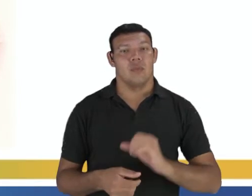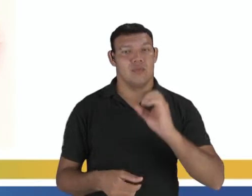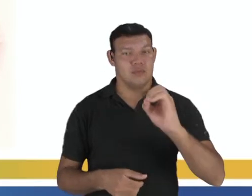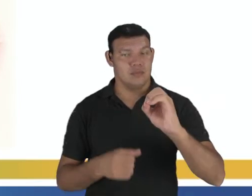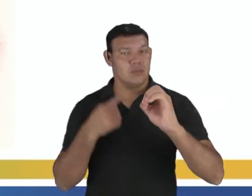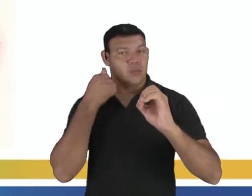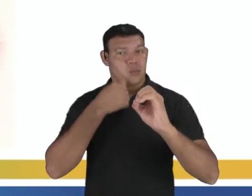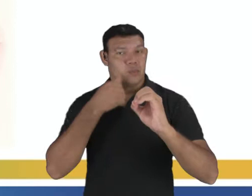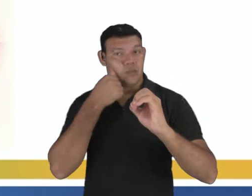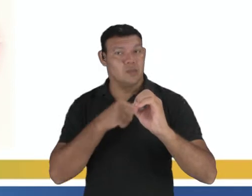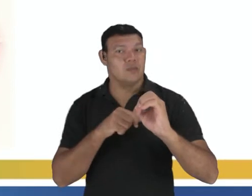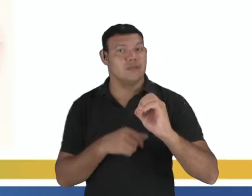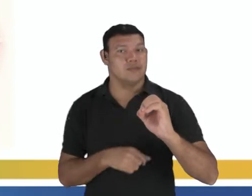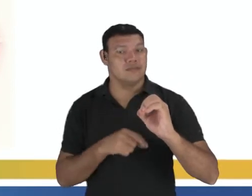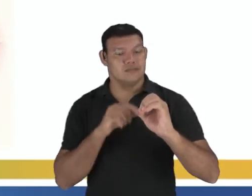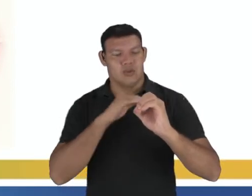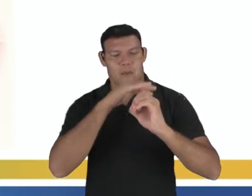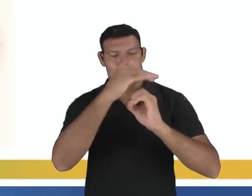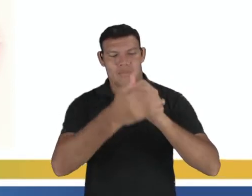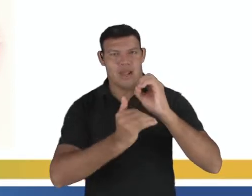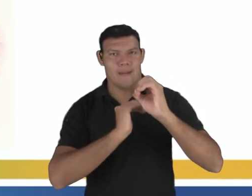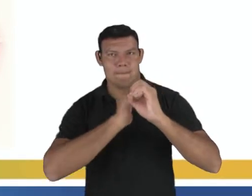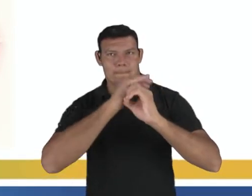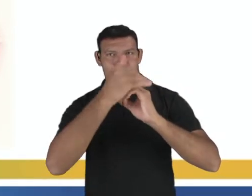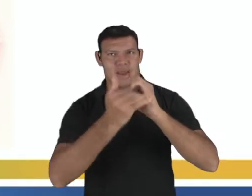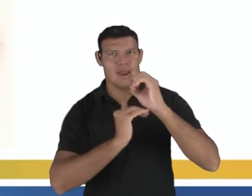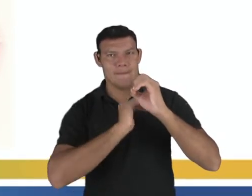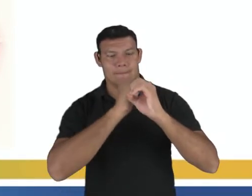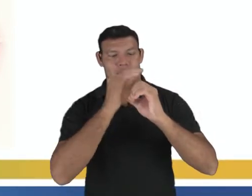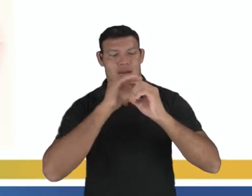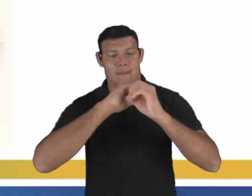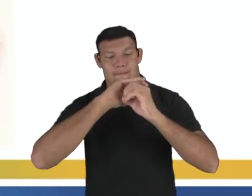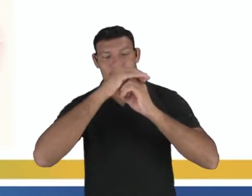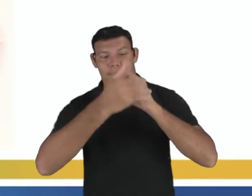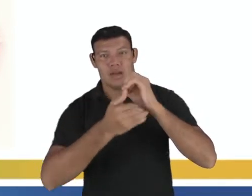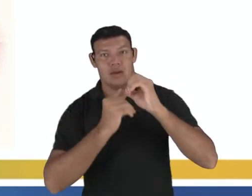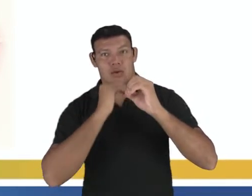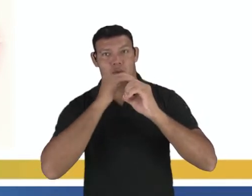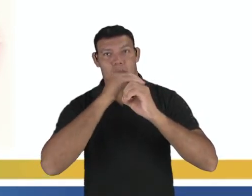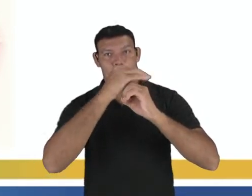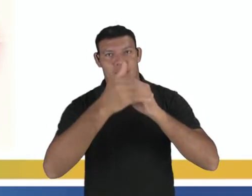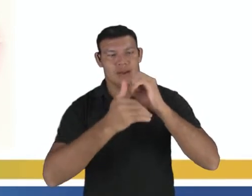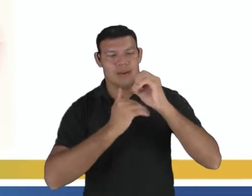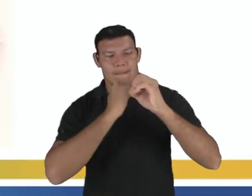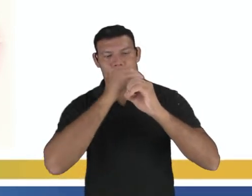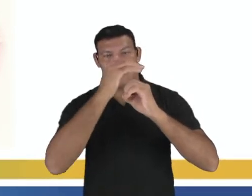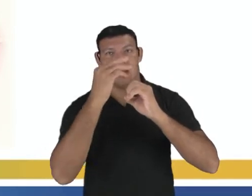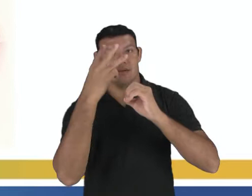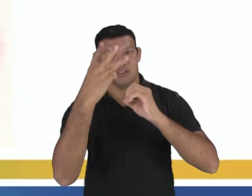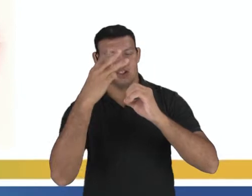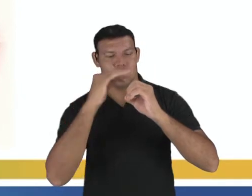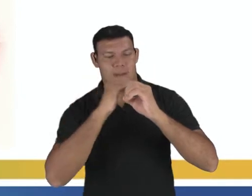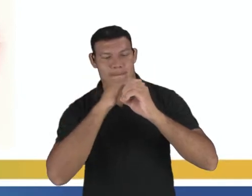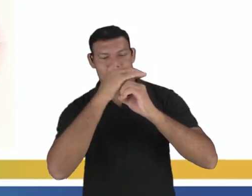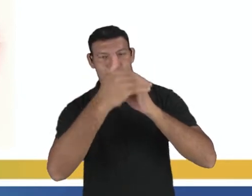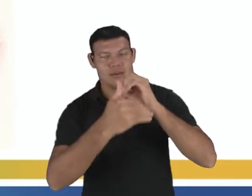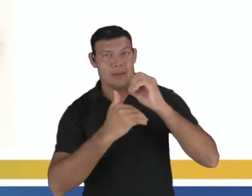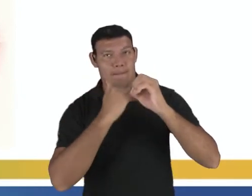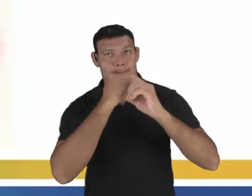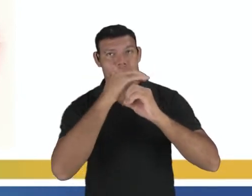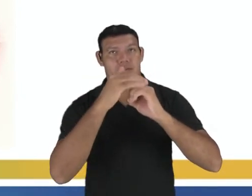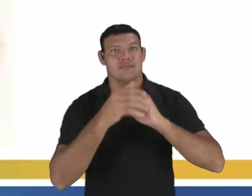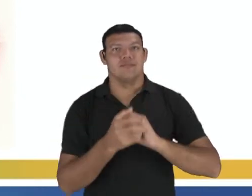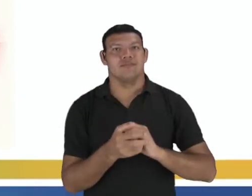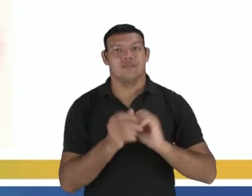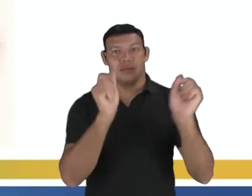né O avosto ele ele é protegido por várias camadas tá são três é hino de fora para dentro nós temos a Corona radiata